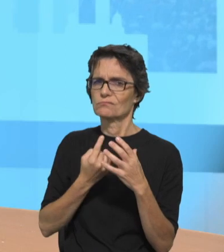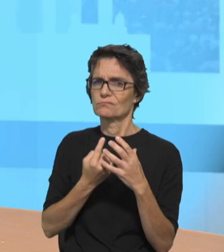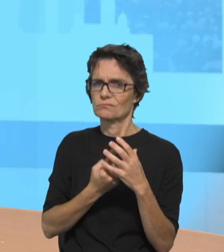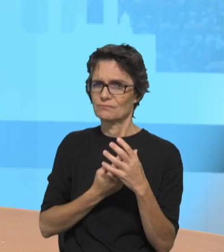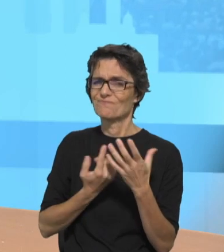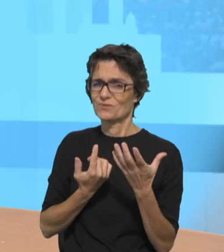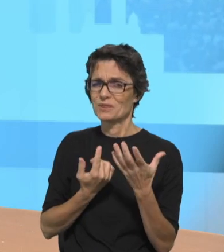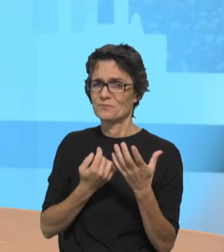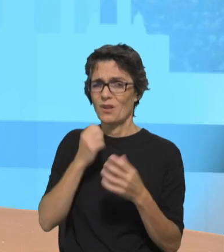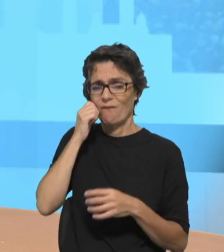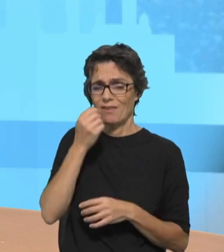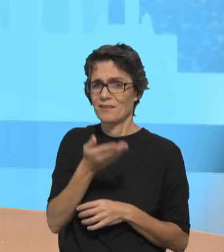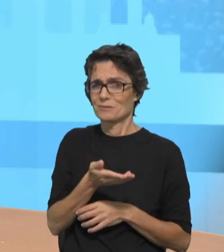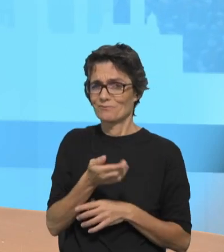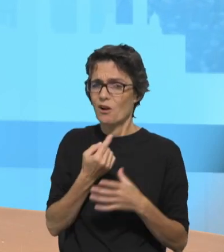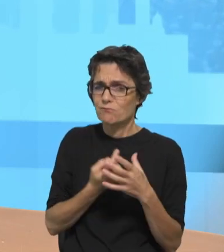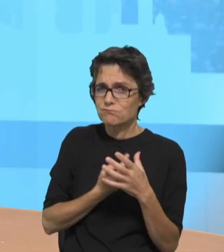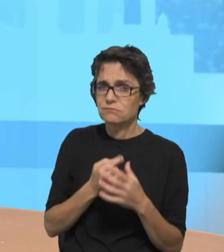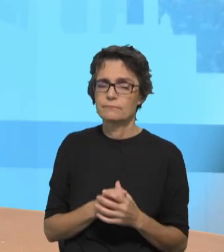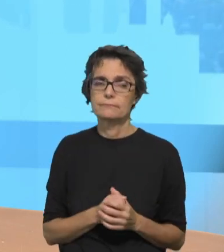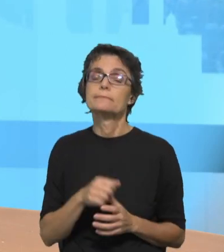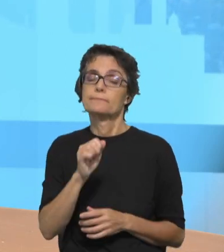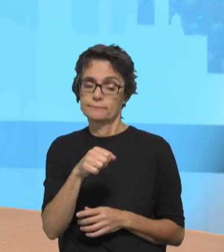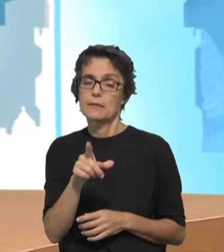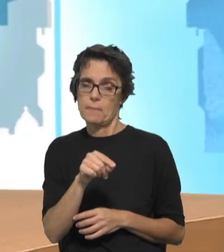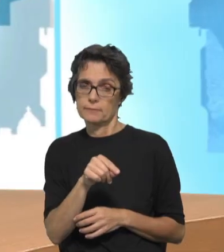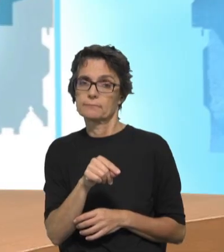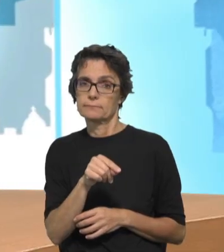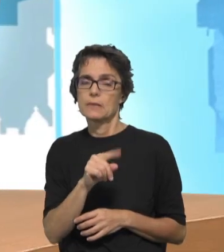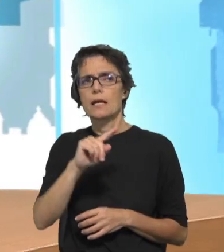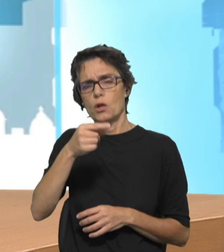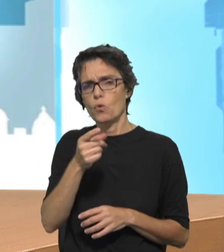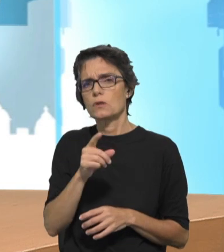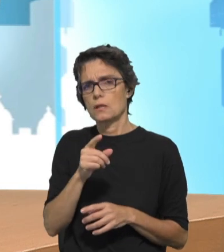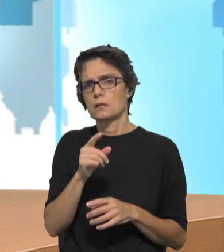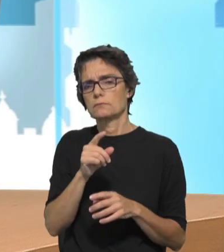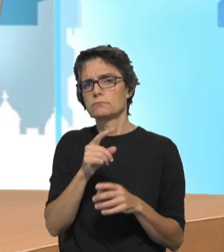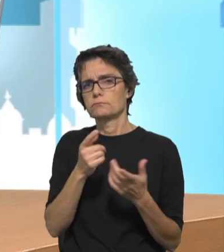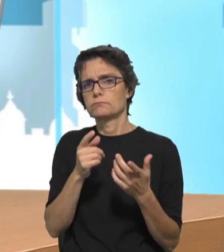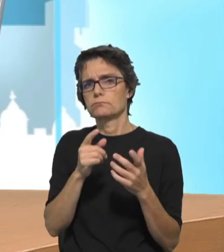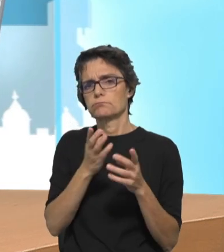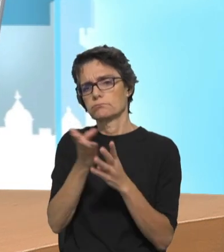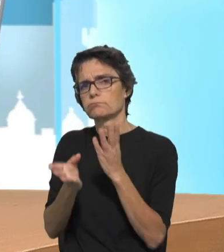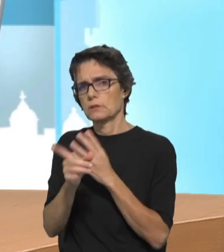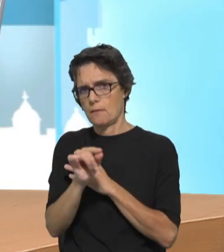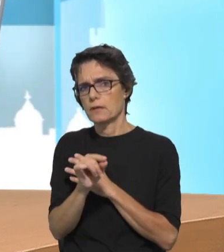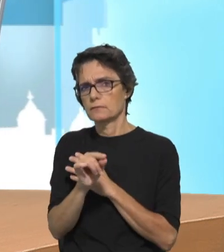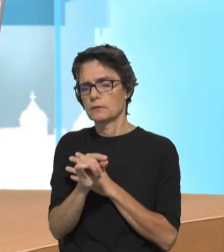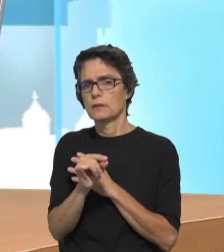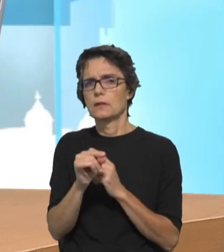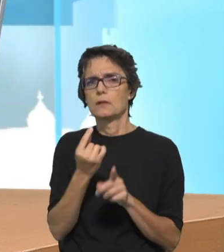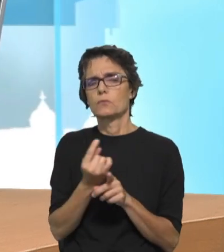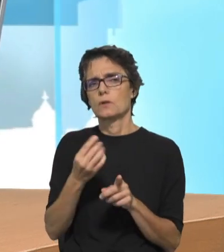são mais vítimas, digamos assim. É também isso, e outras tantas dimensões. E uma das